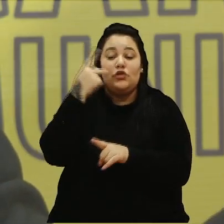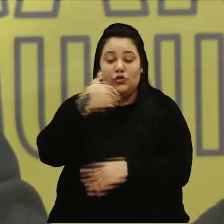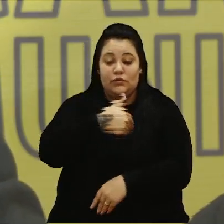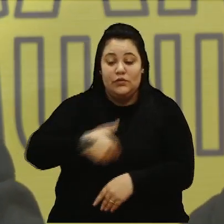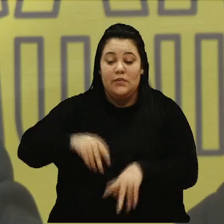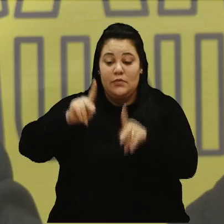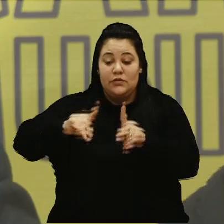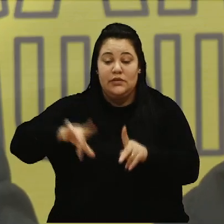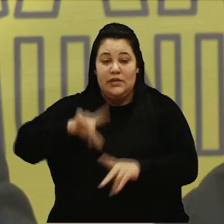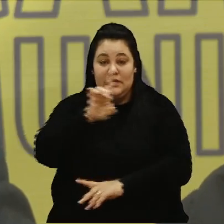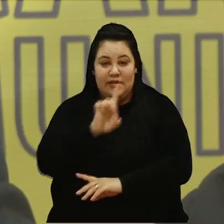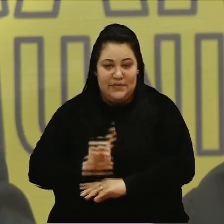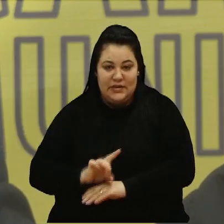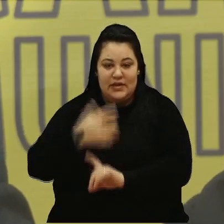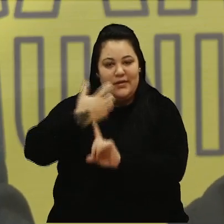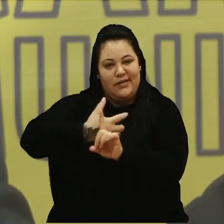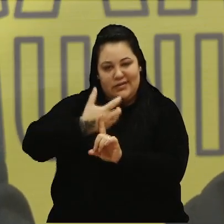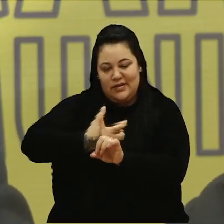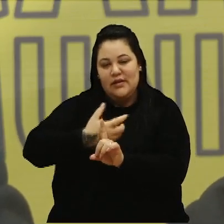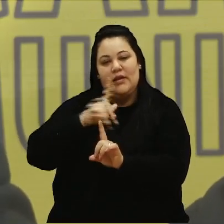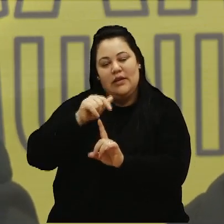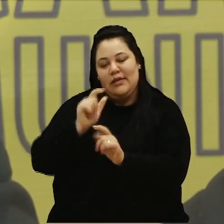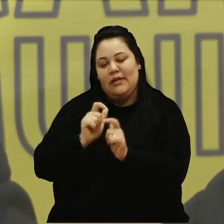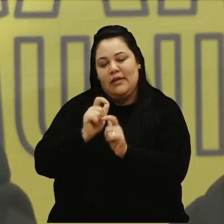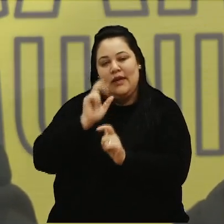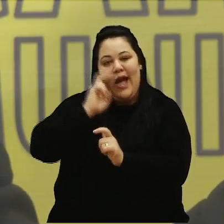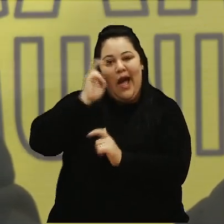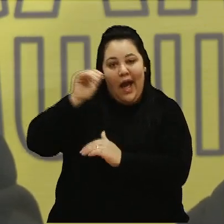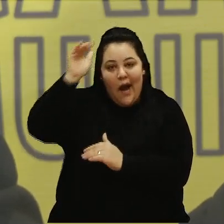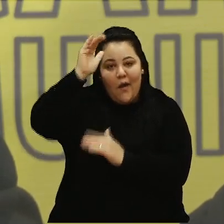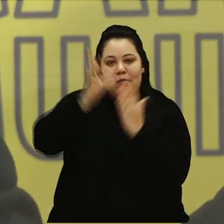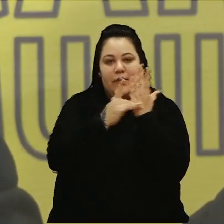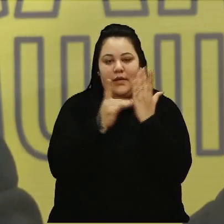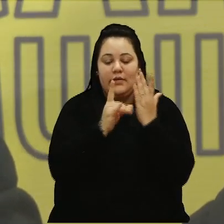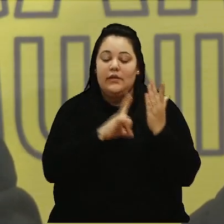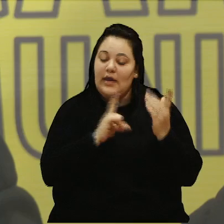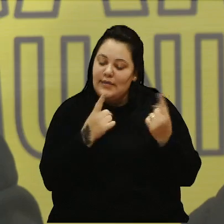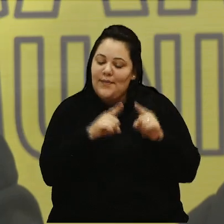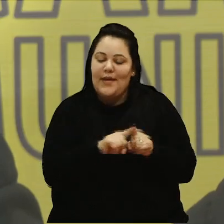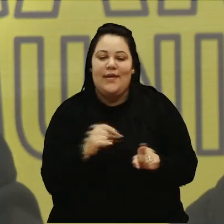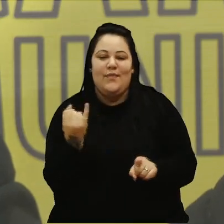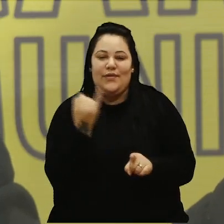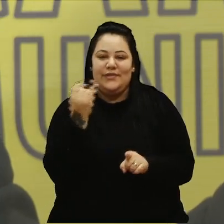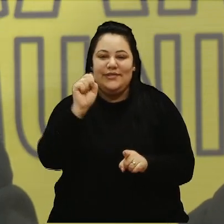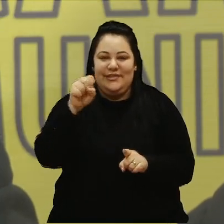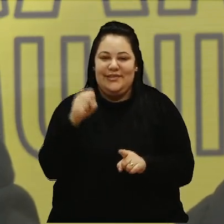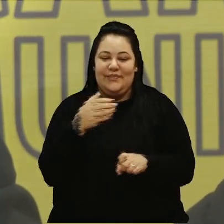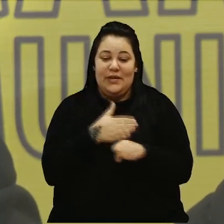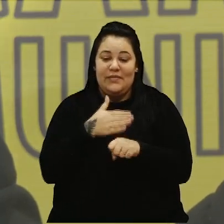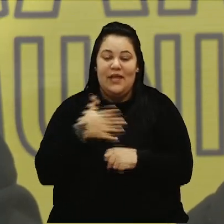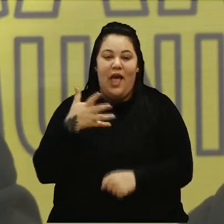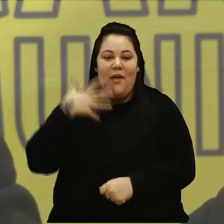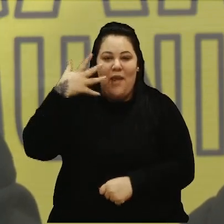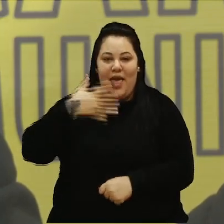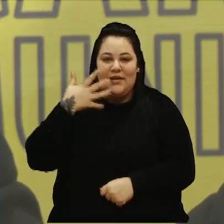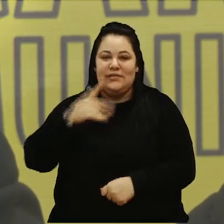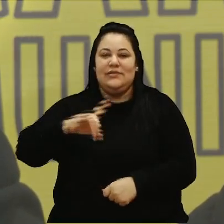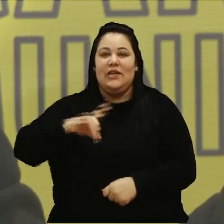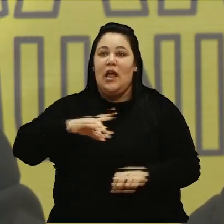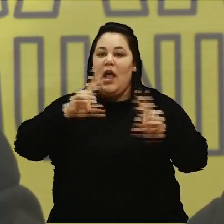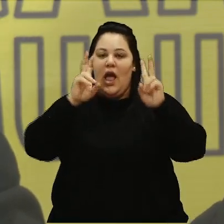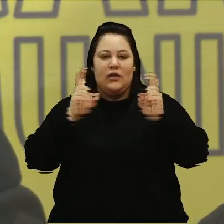Pessoas com Deficiências e Altas Habilidades, e vamos ter essa parceria importante nas palestras, né? Tem